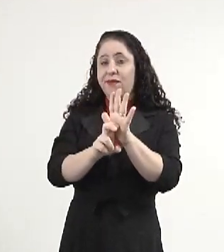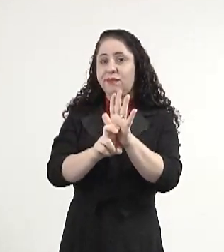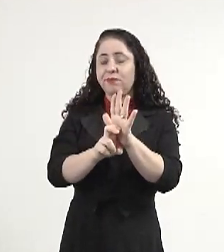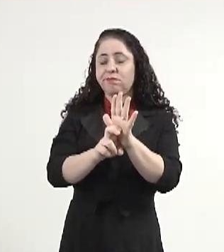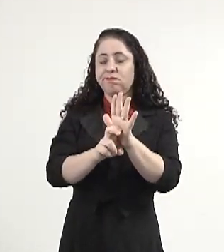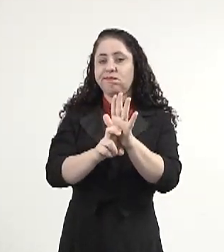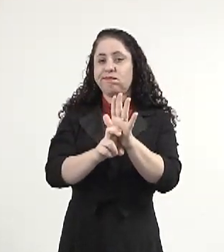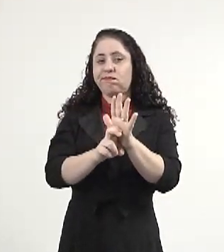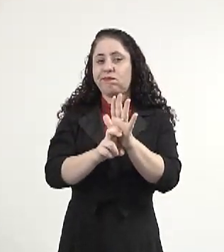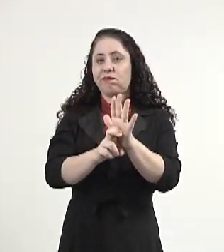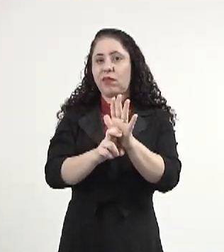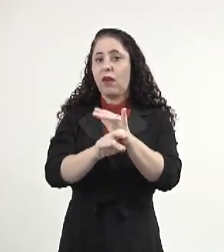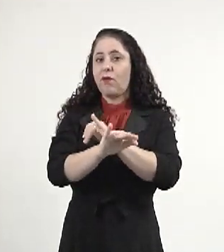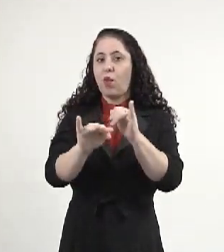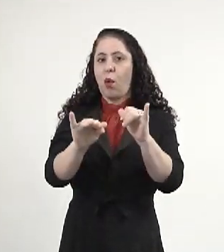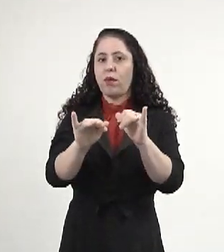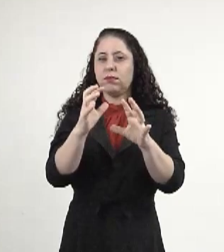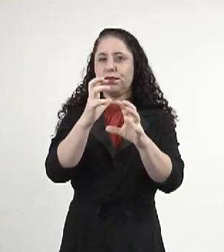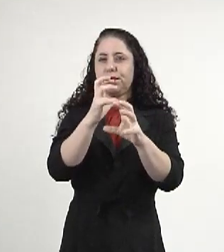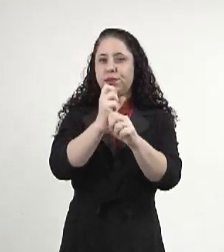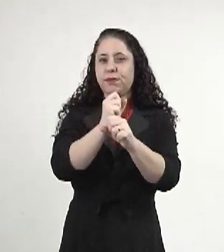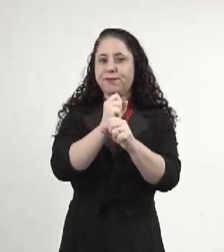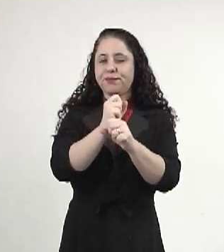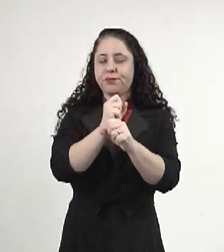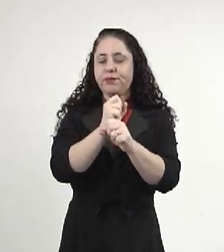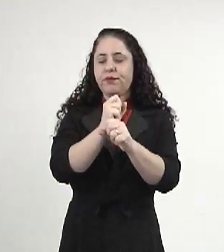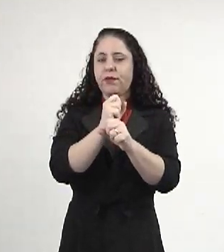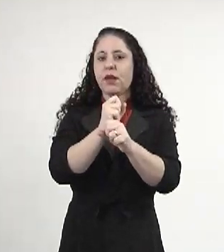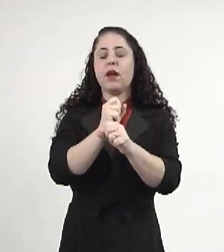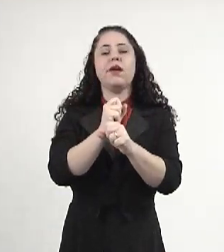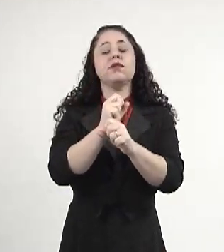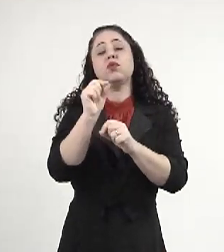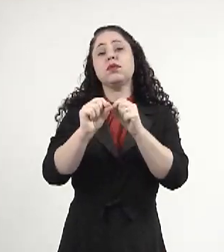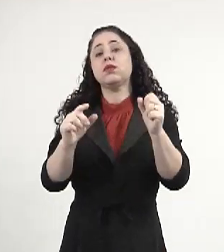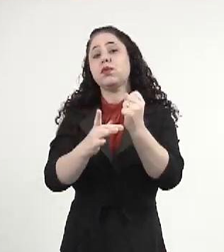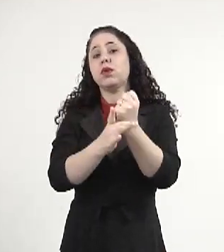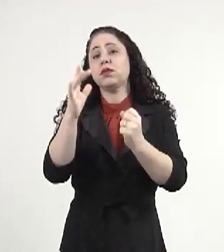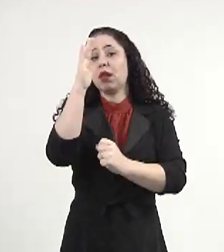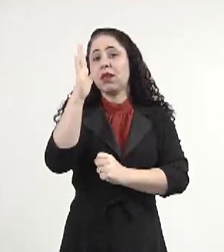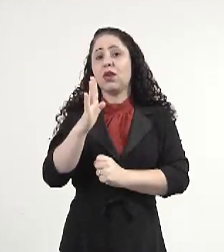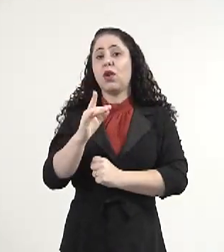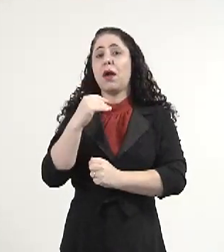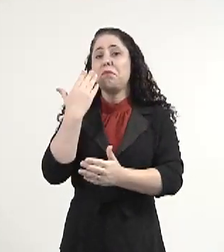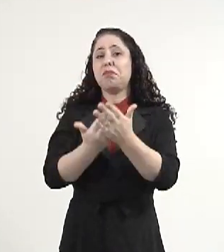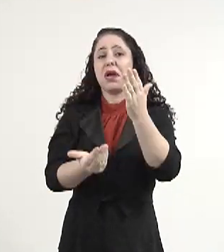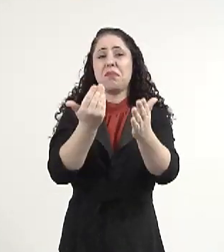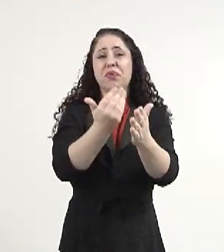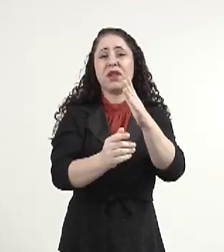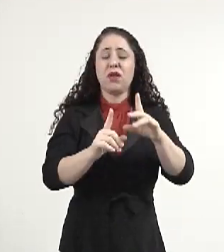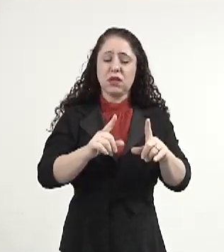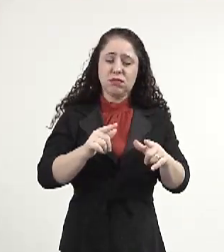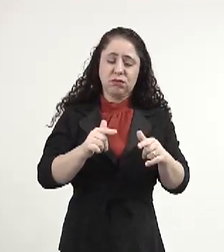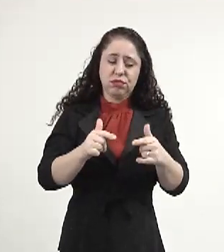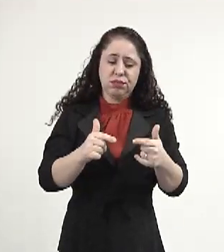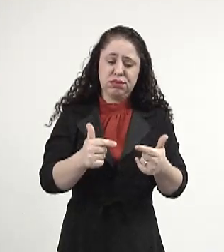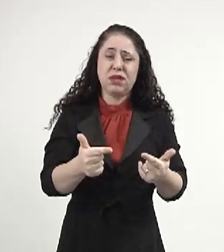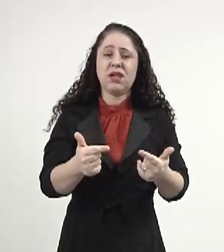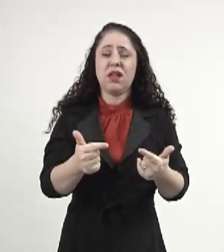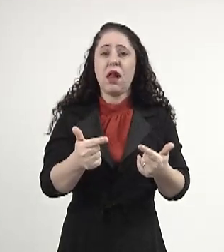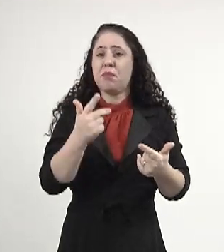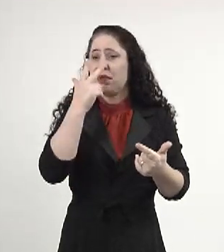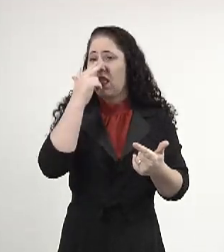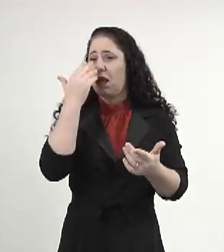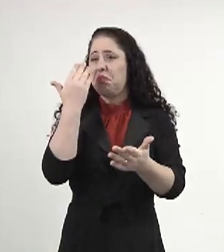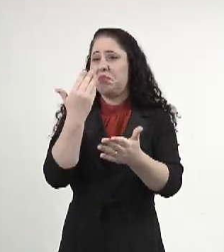posição. Os dados consolidados do Anuário Nacional de Segurança mostram que estamos perdendo essa luta, essa